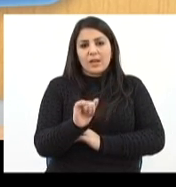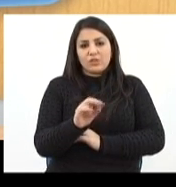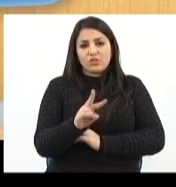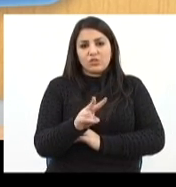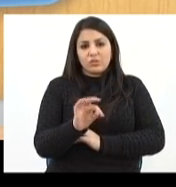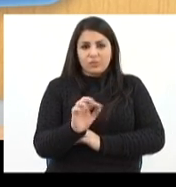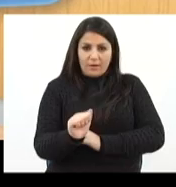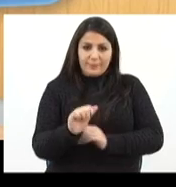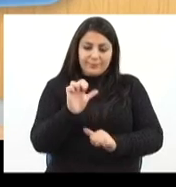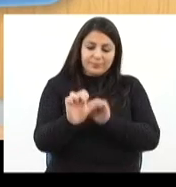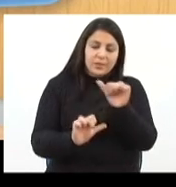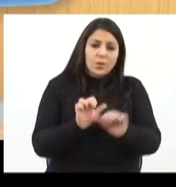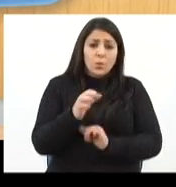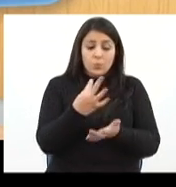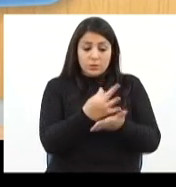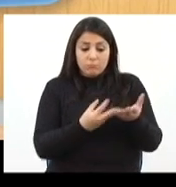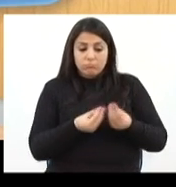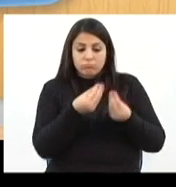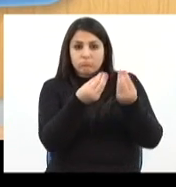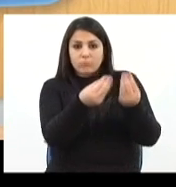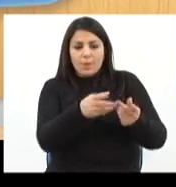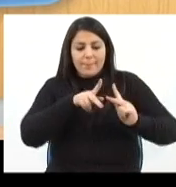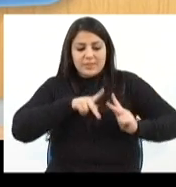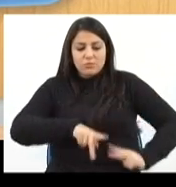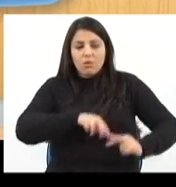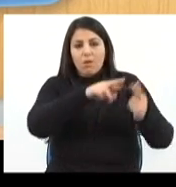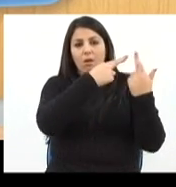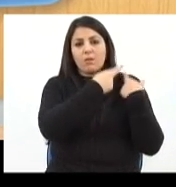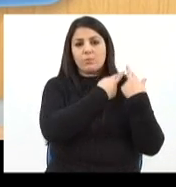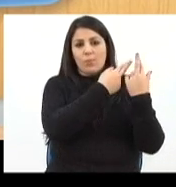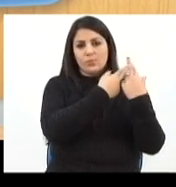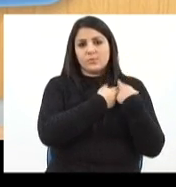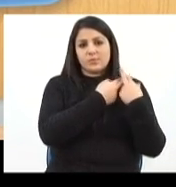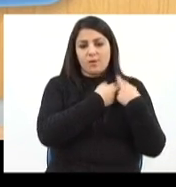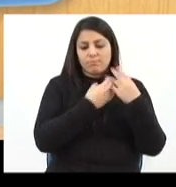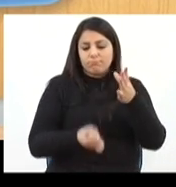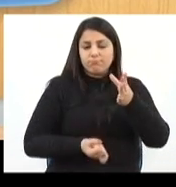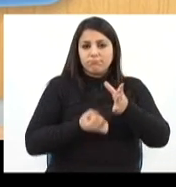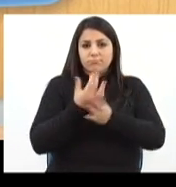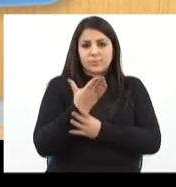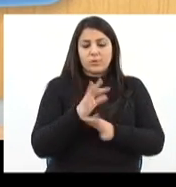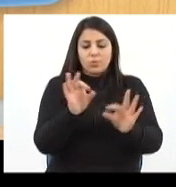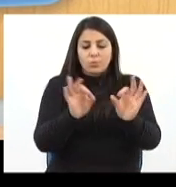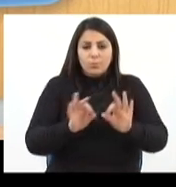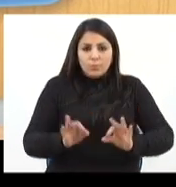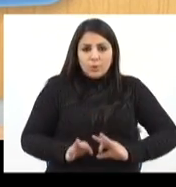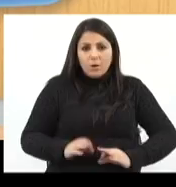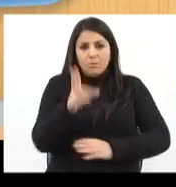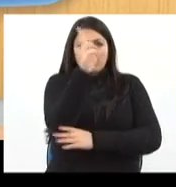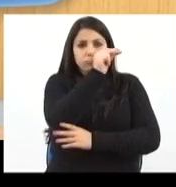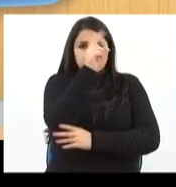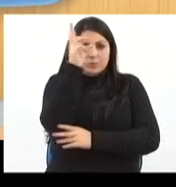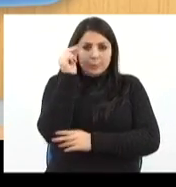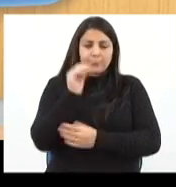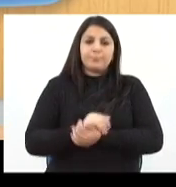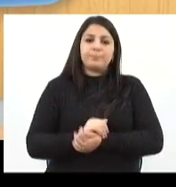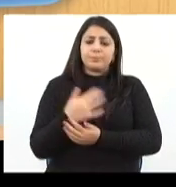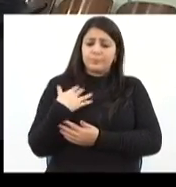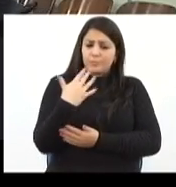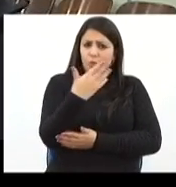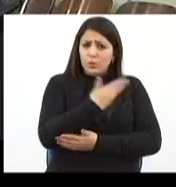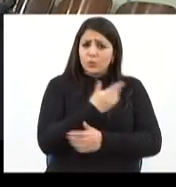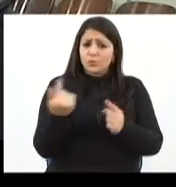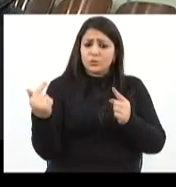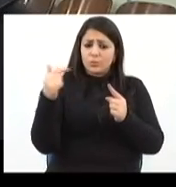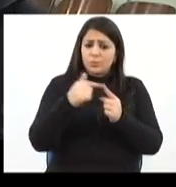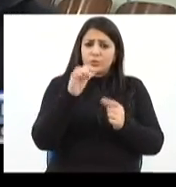O texto deverá ser entregue para o Executivo, que ficará responsável pela criação de um programa municipal. O